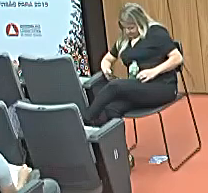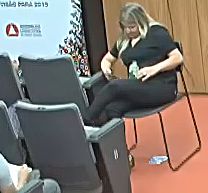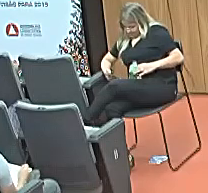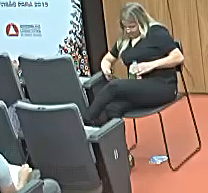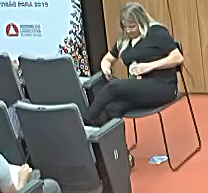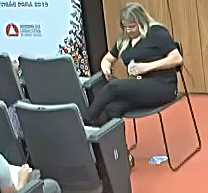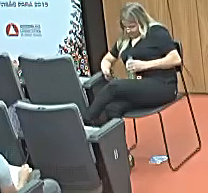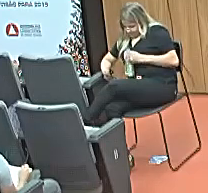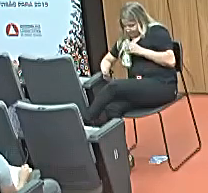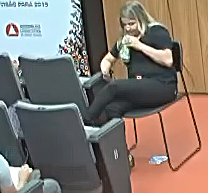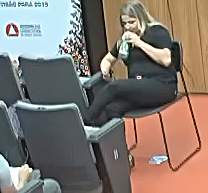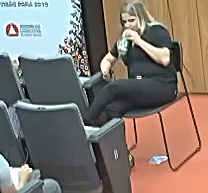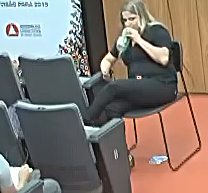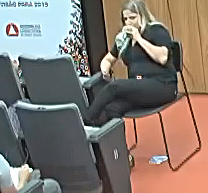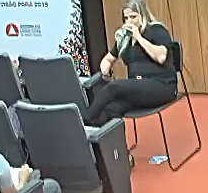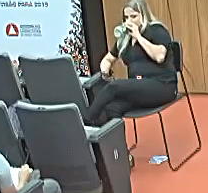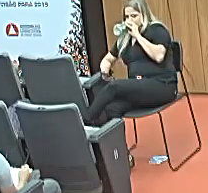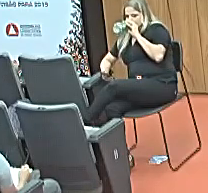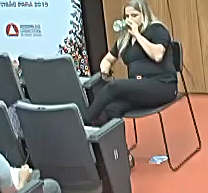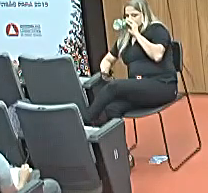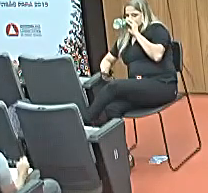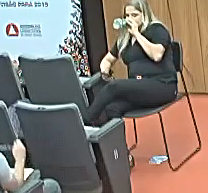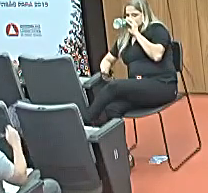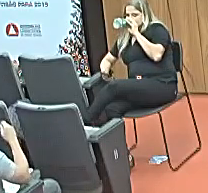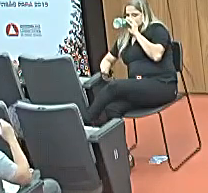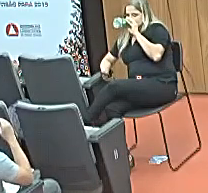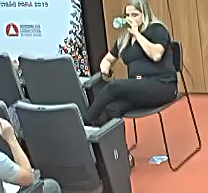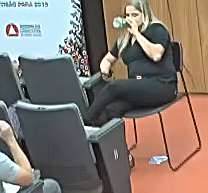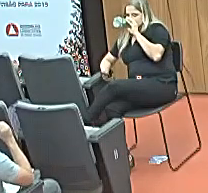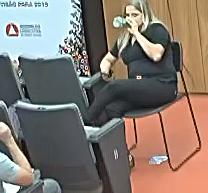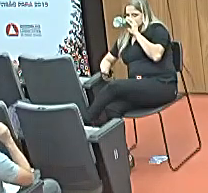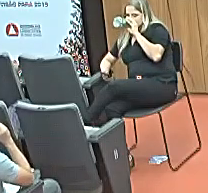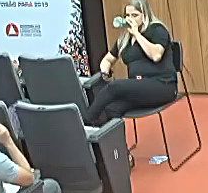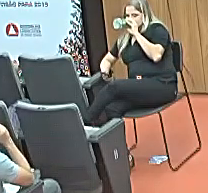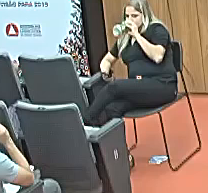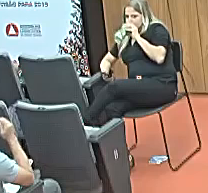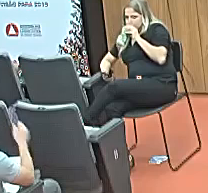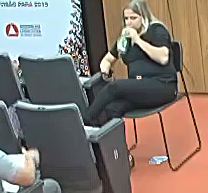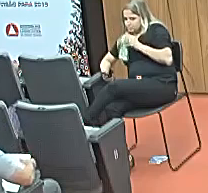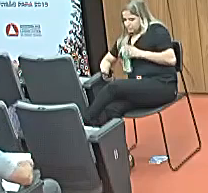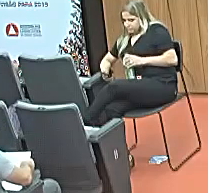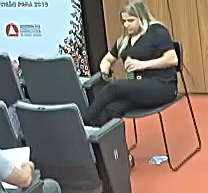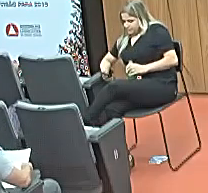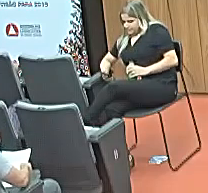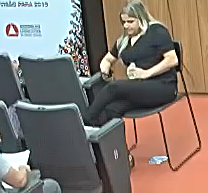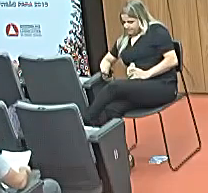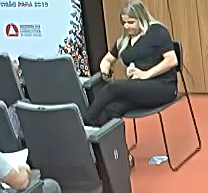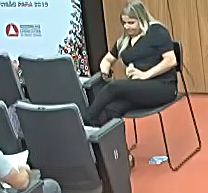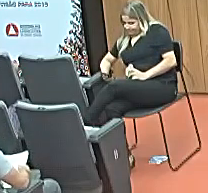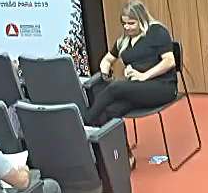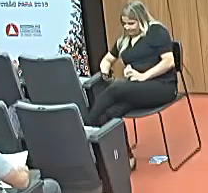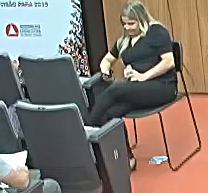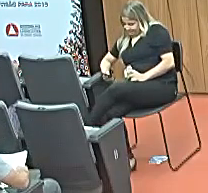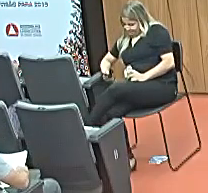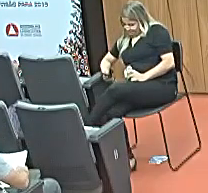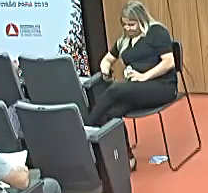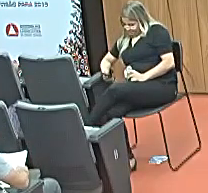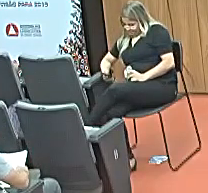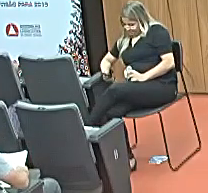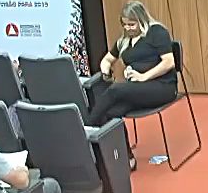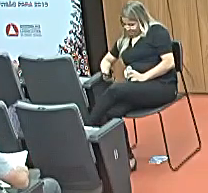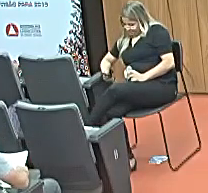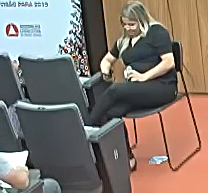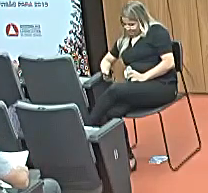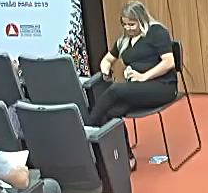agropecuária e desenvolvimento agrário no processo participativo discussão tenha gdm 1619 revisão para 2009